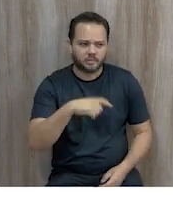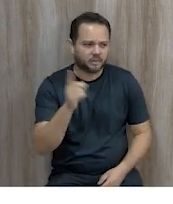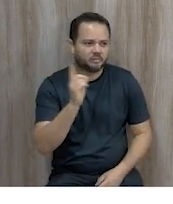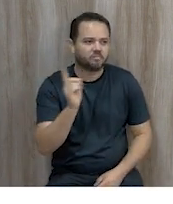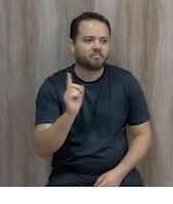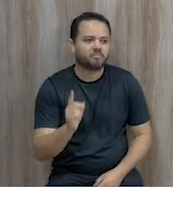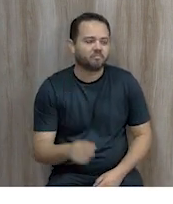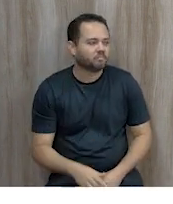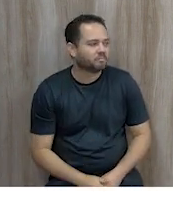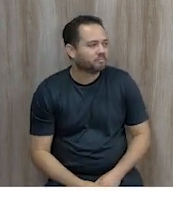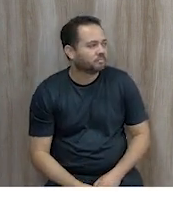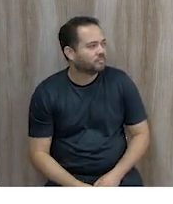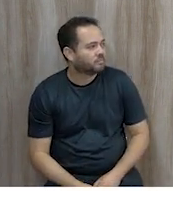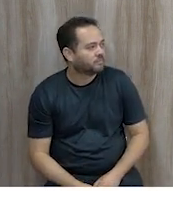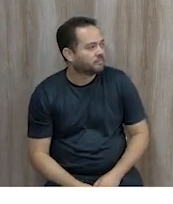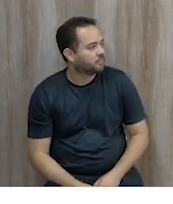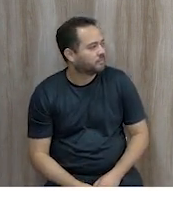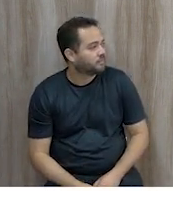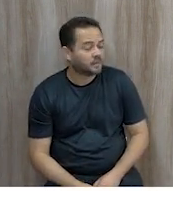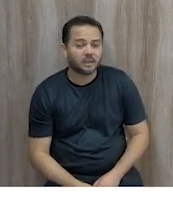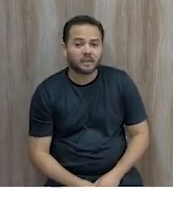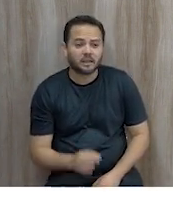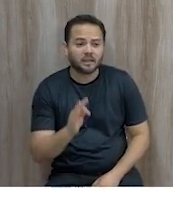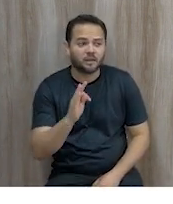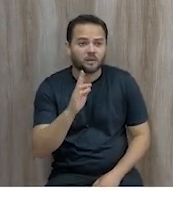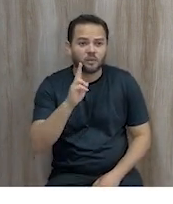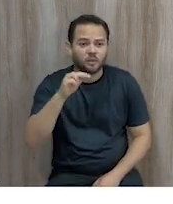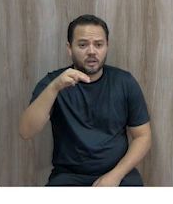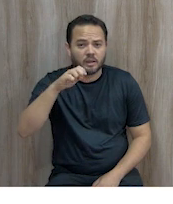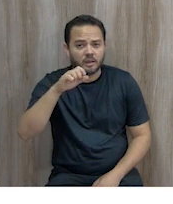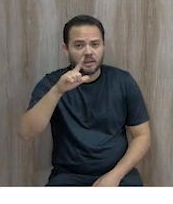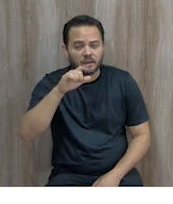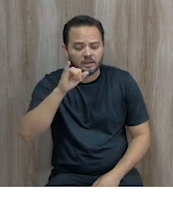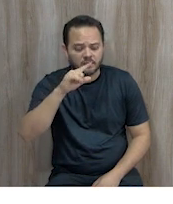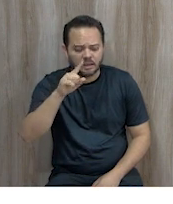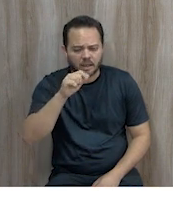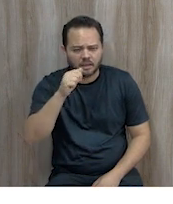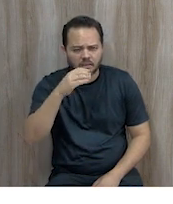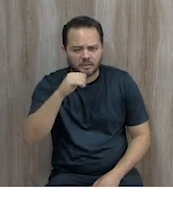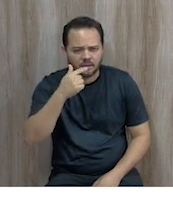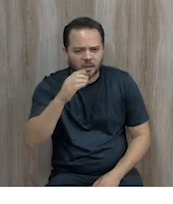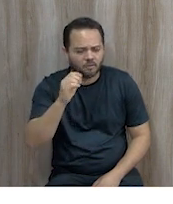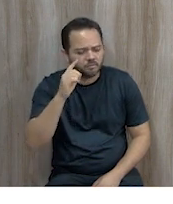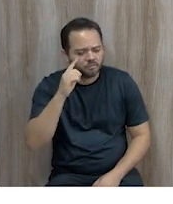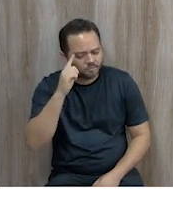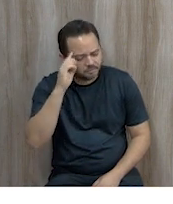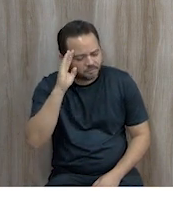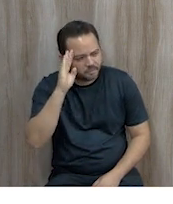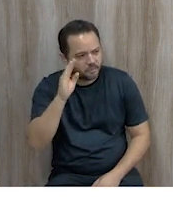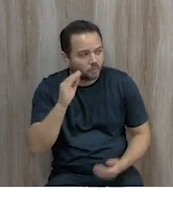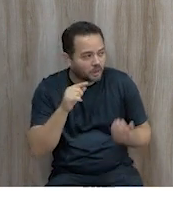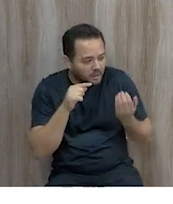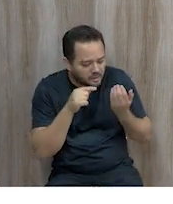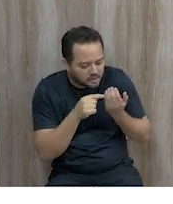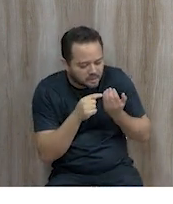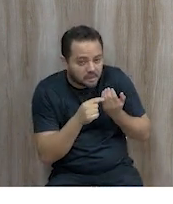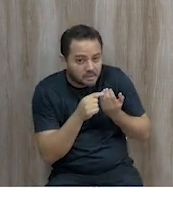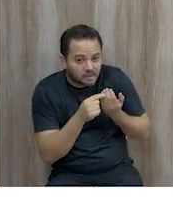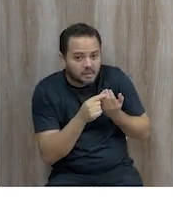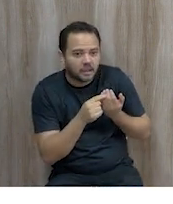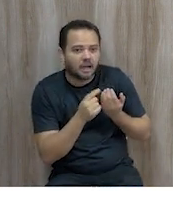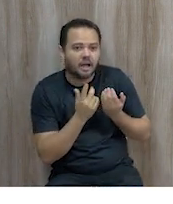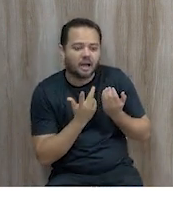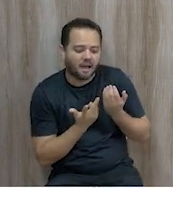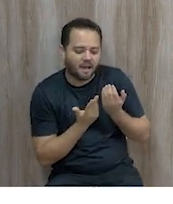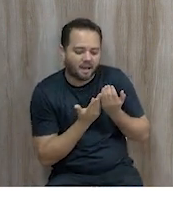raiz. E aí, a ideia da tunelização é entrar com os instrumentais aqui, soltando esse retalho para que a